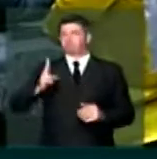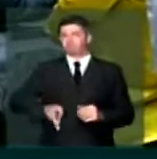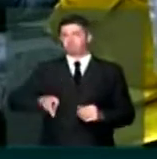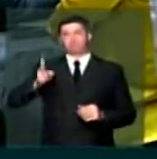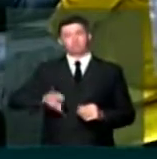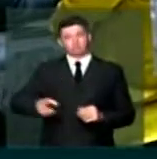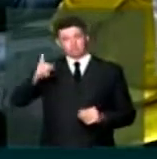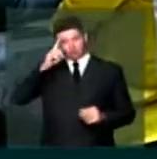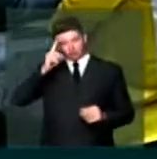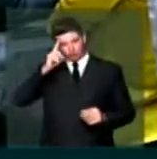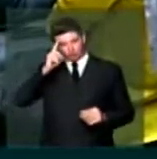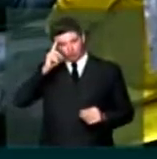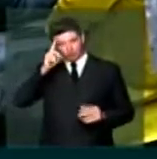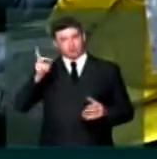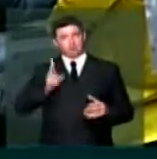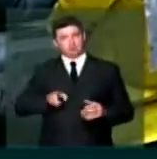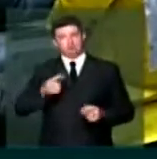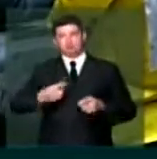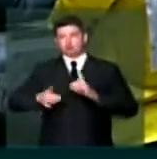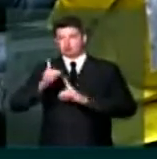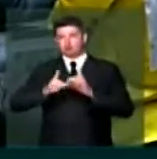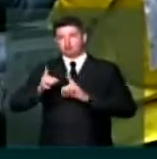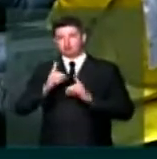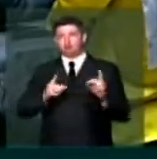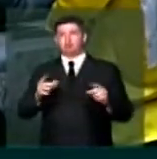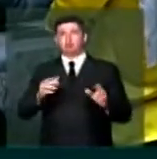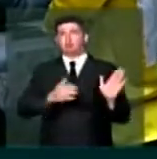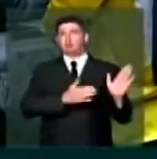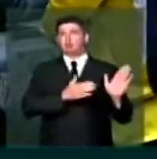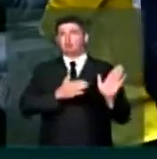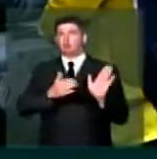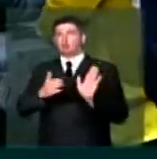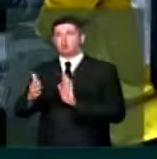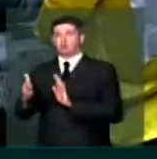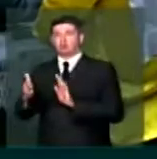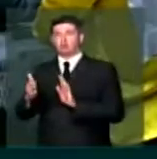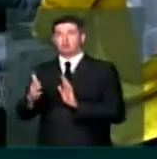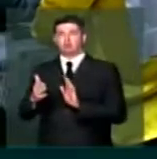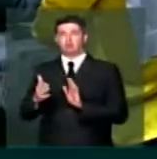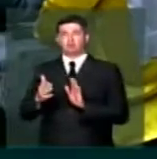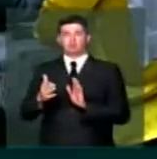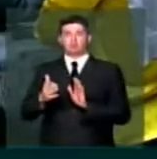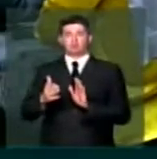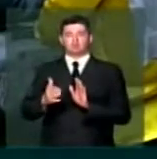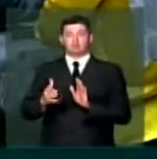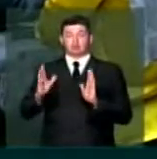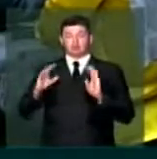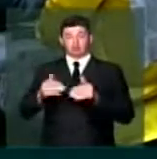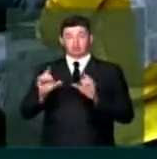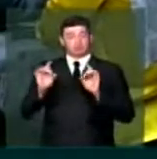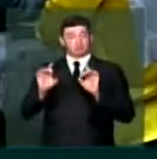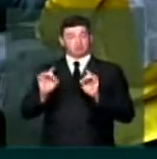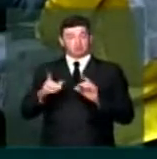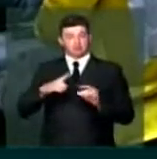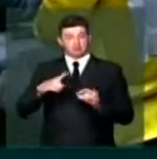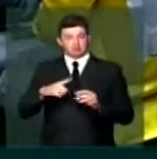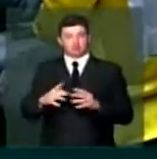permanente, de maneira constante. Durante todo o período em que esse tema esteve na comissão